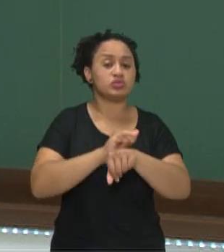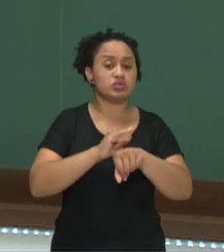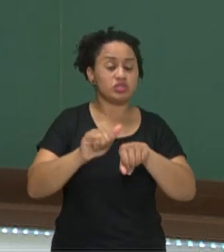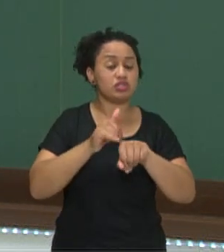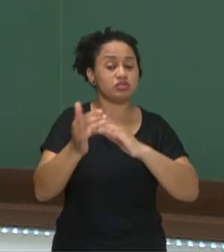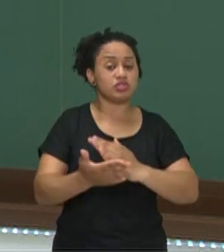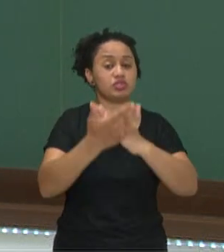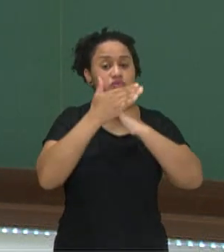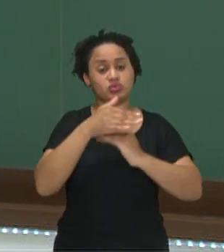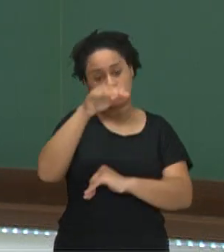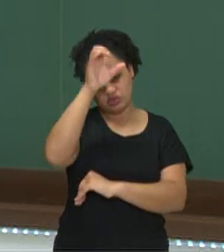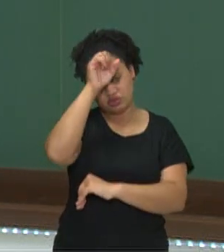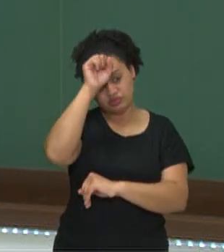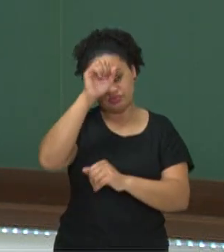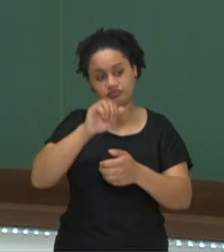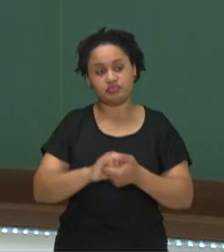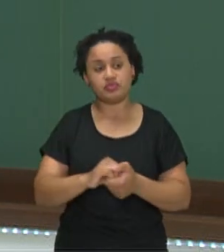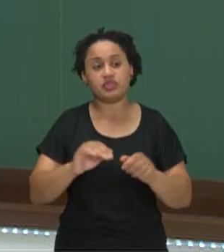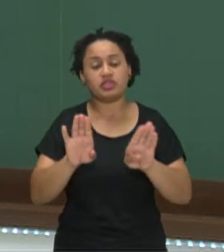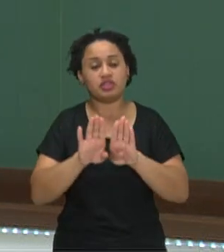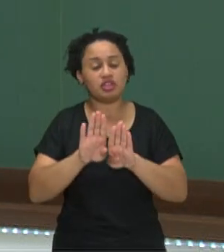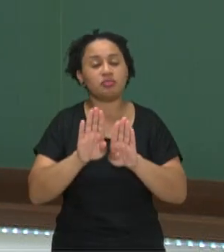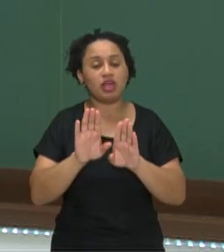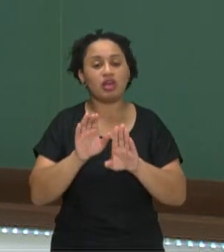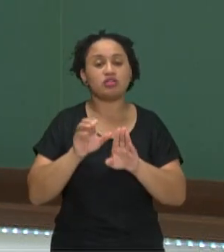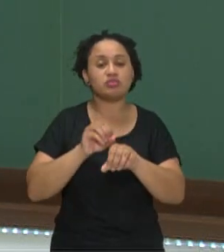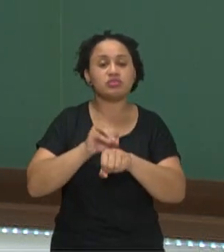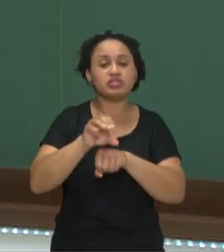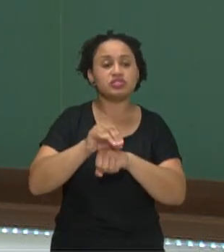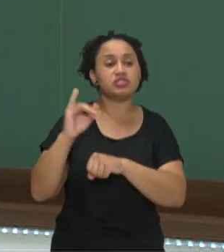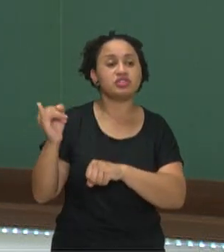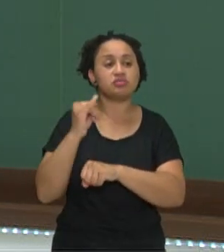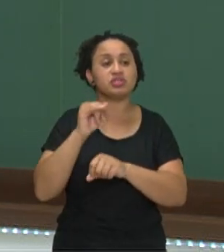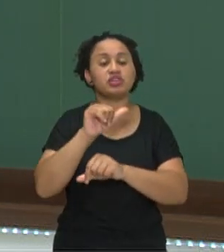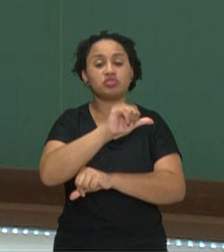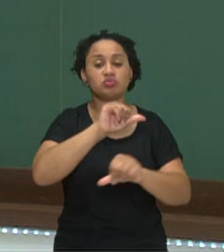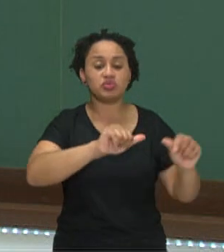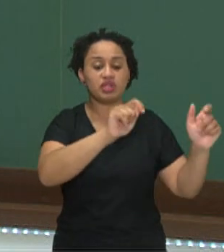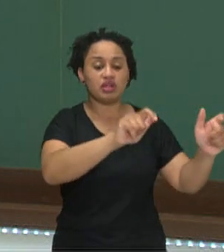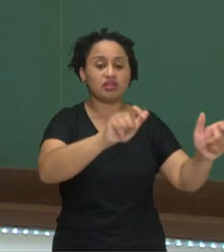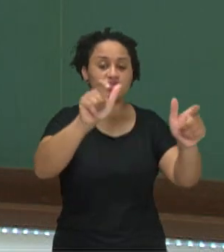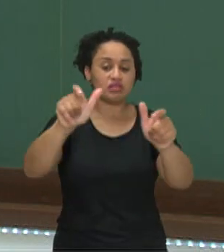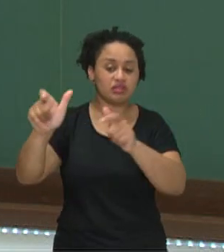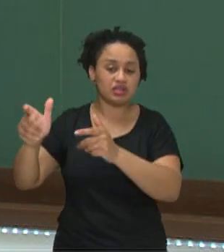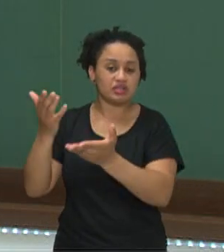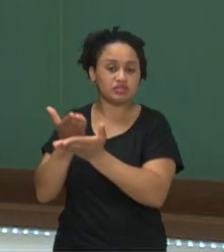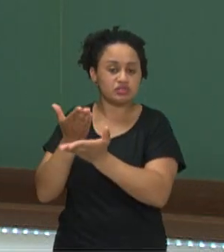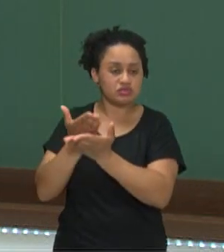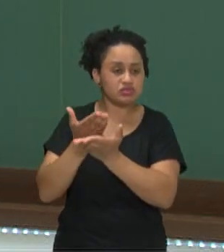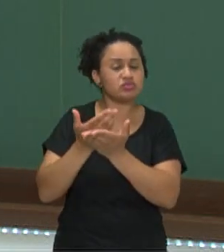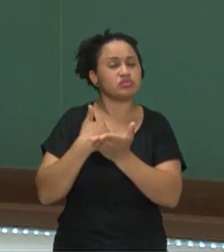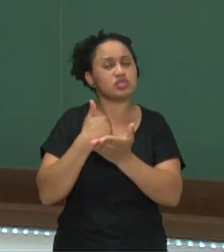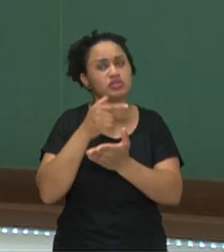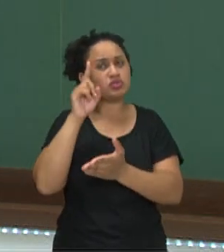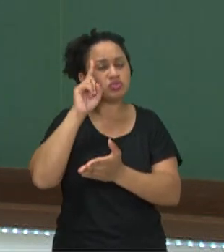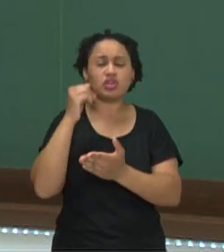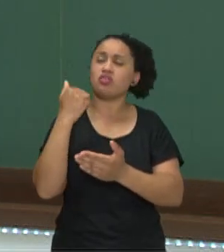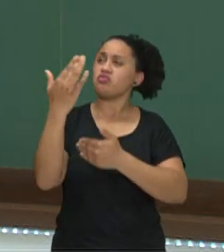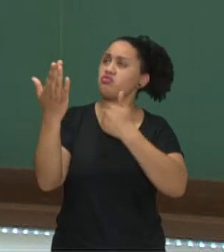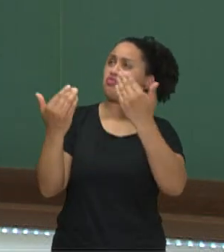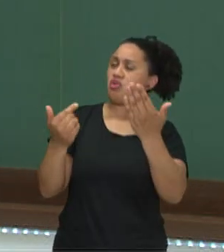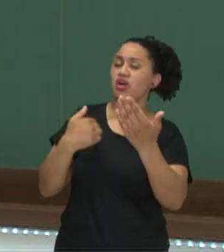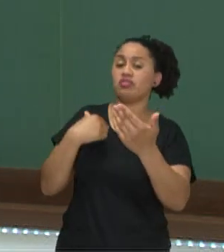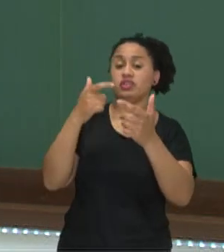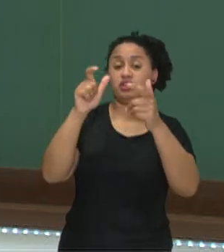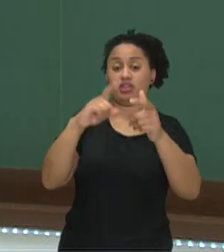nossa aprendizagem. E também uma dica importante aí, alternar os ambientes de estudo, né? Faça talvez um dia ao ar livre, você tem um espaço